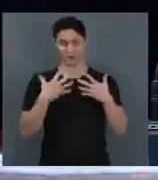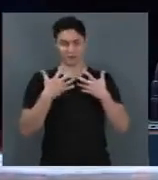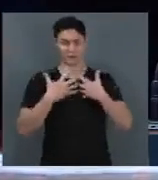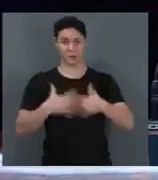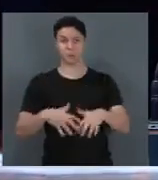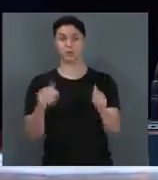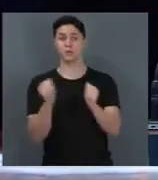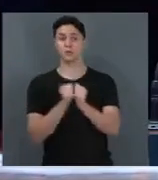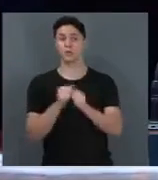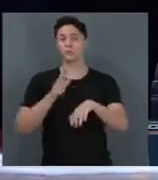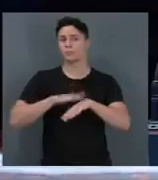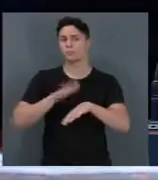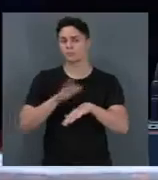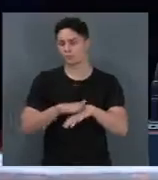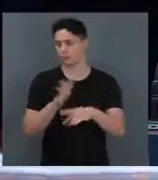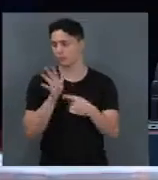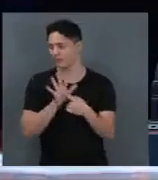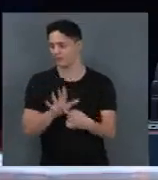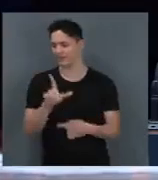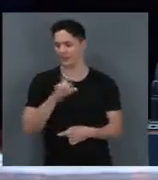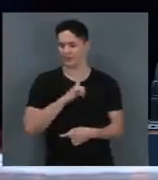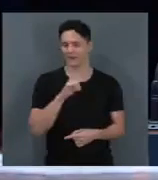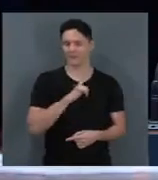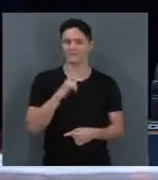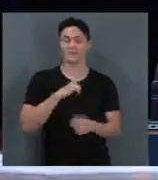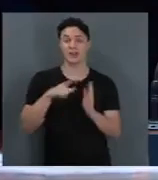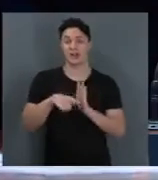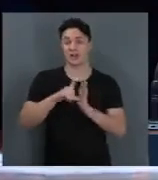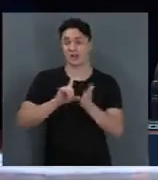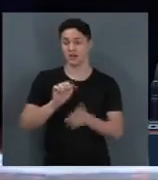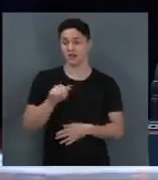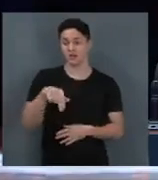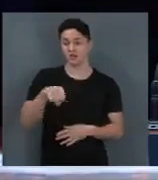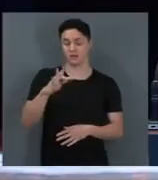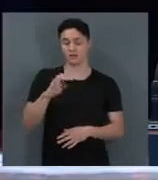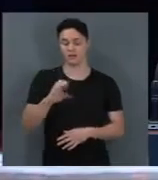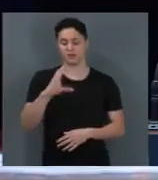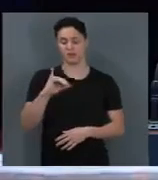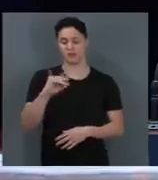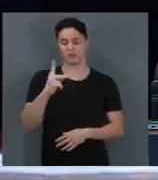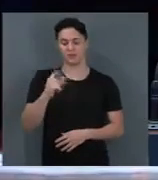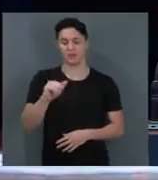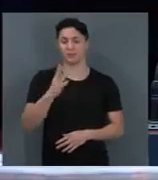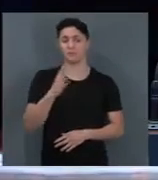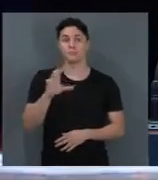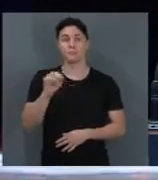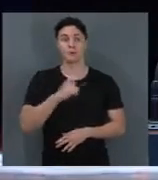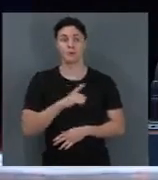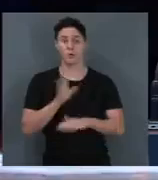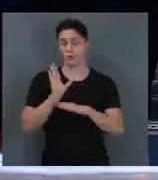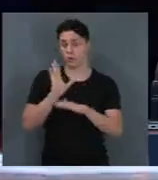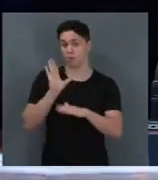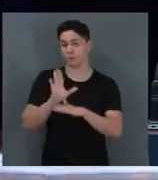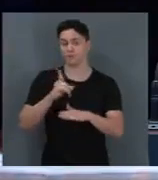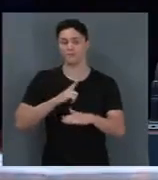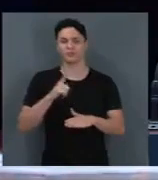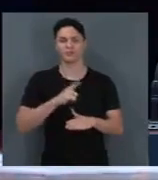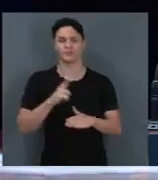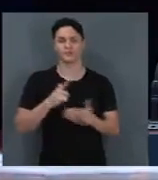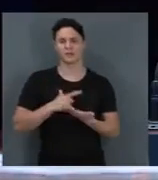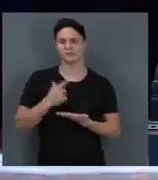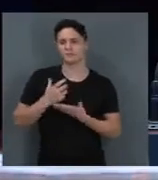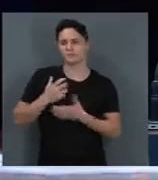bilhões refere-se à antecipação de benefícios e prorrogação de tributos. O governo também suspendeu